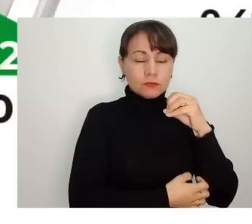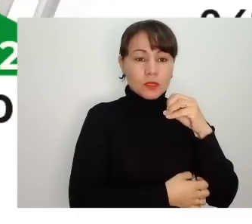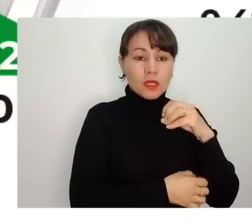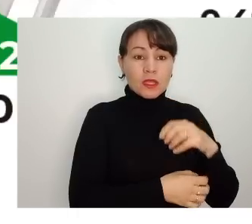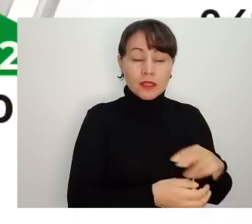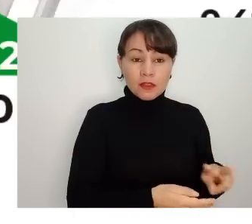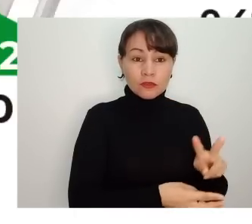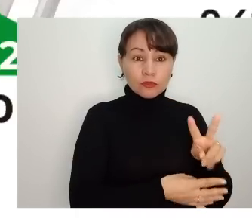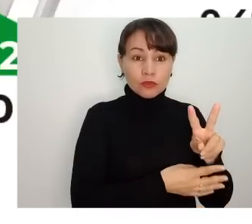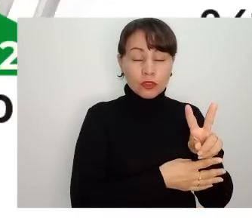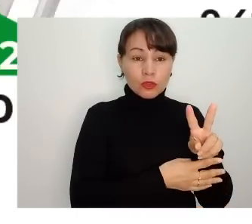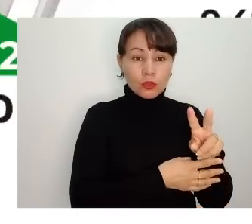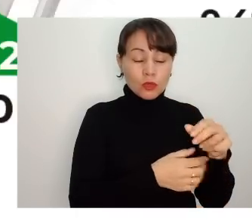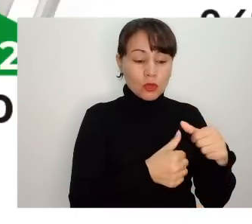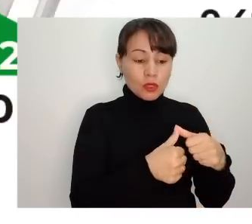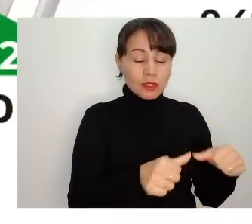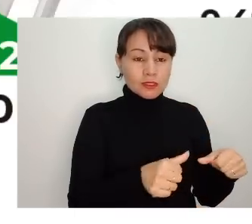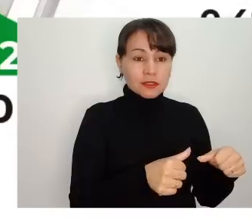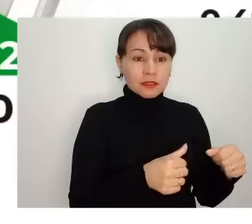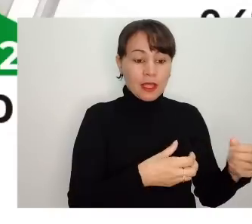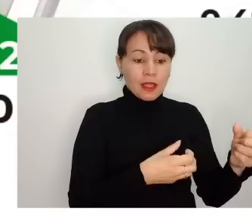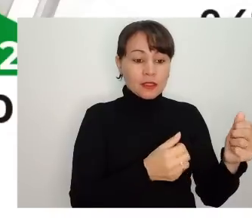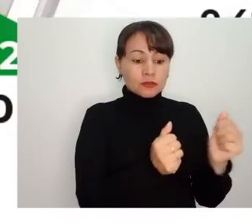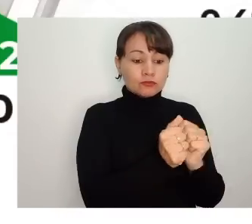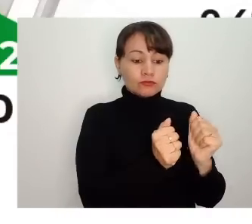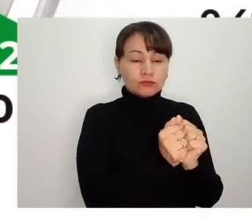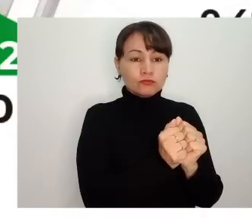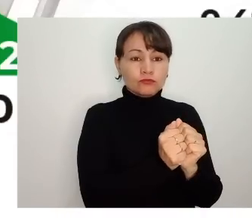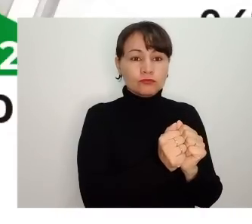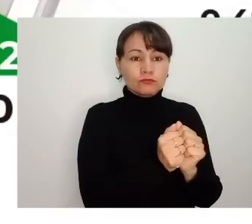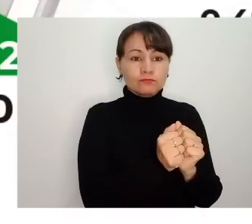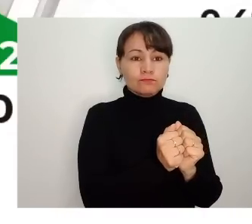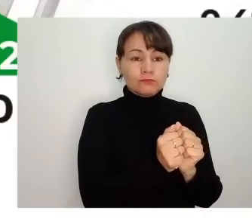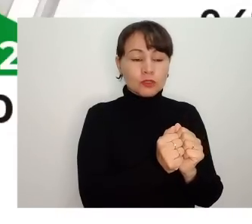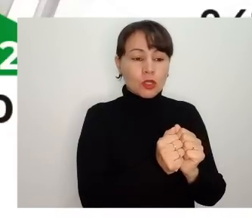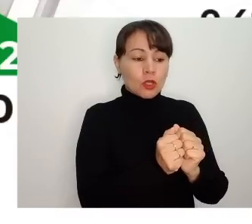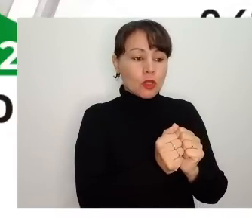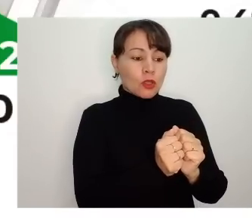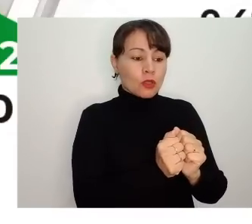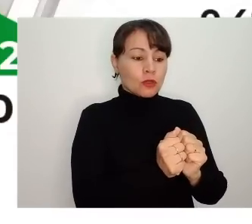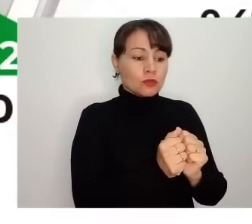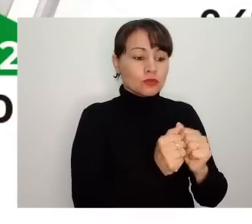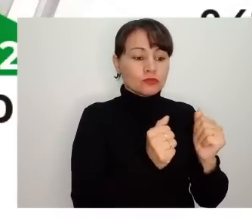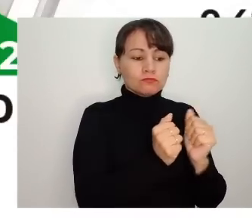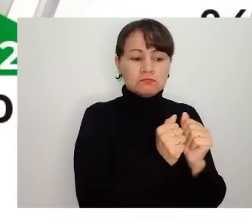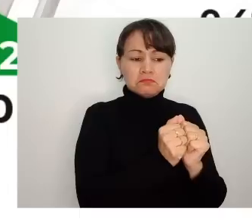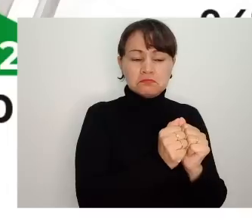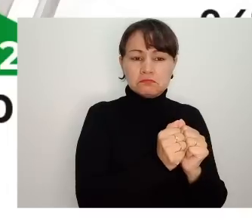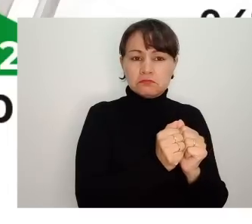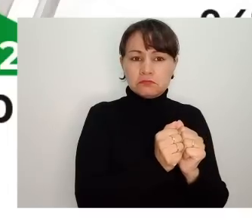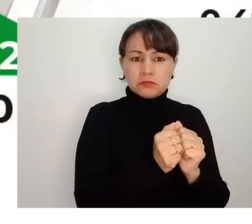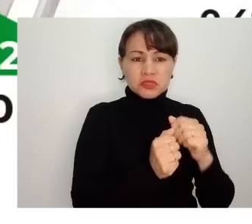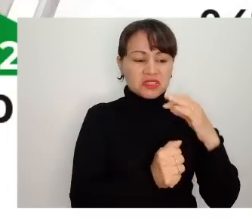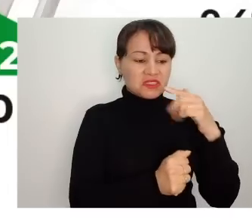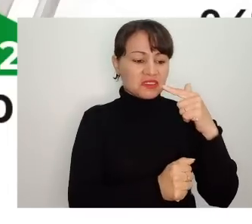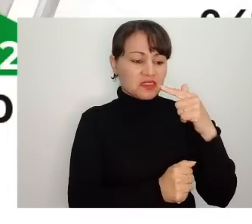E esse valor, ele está dentro de um limiar que vai